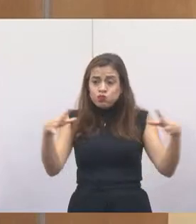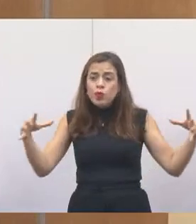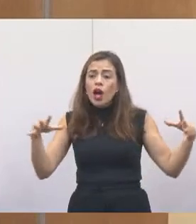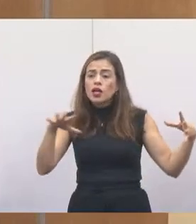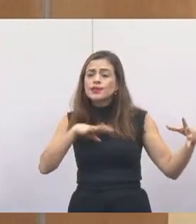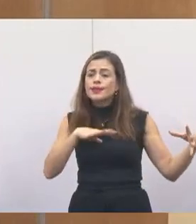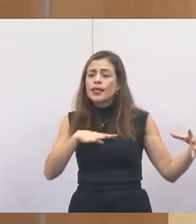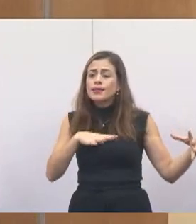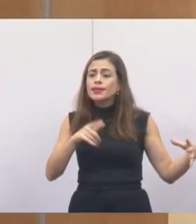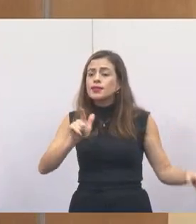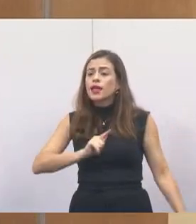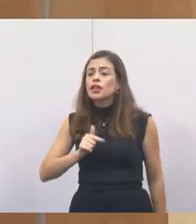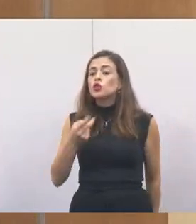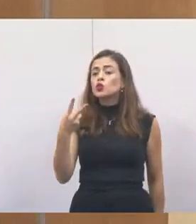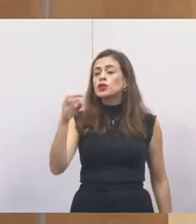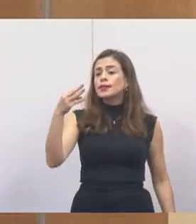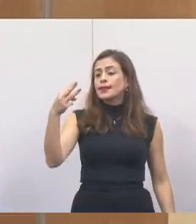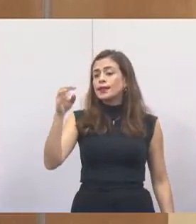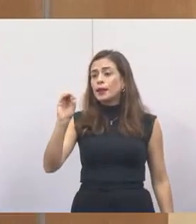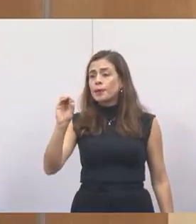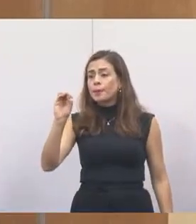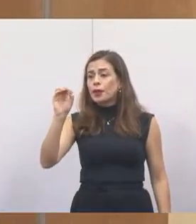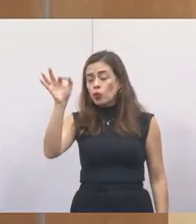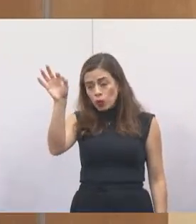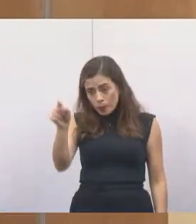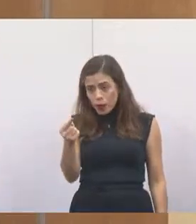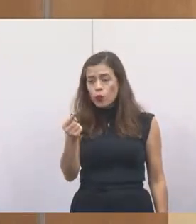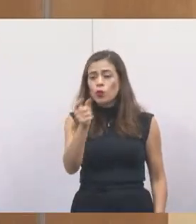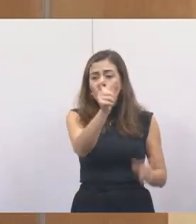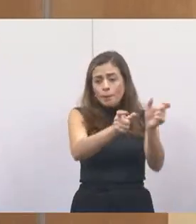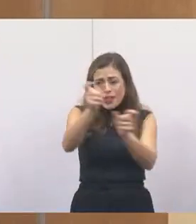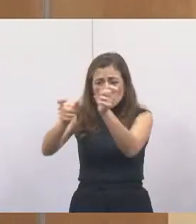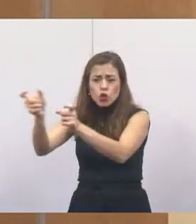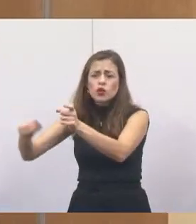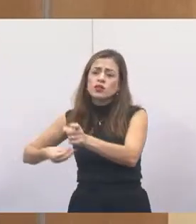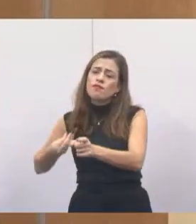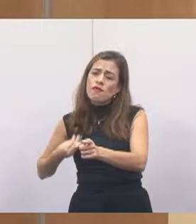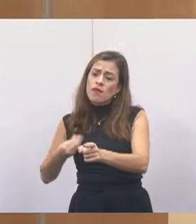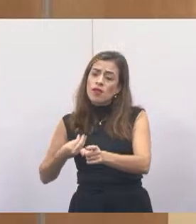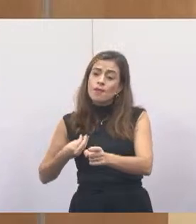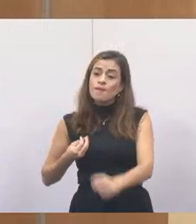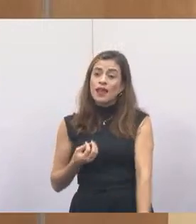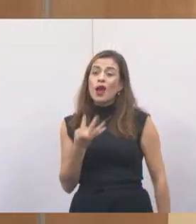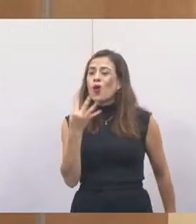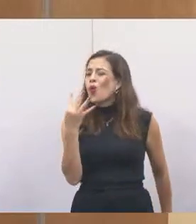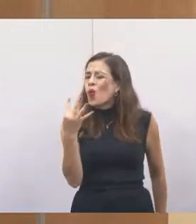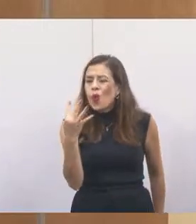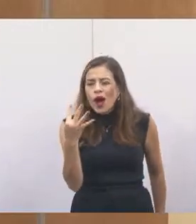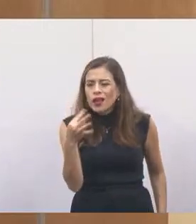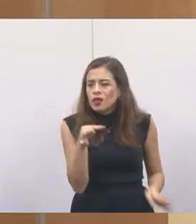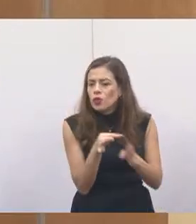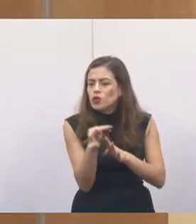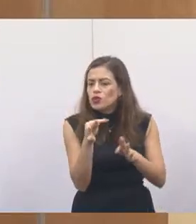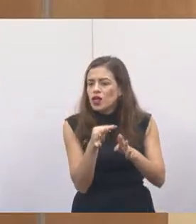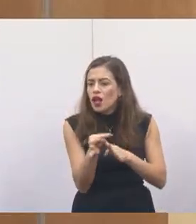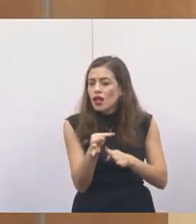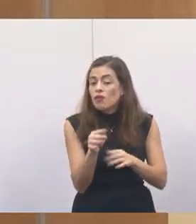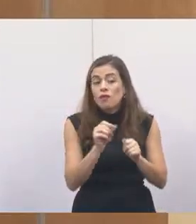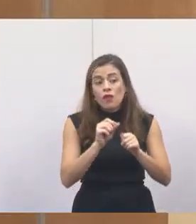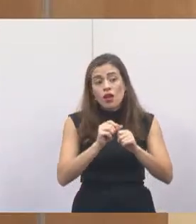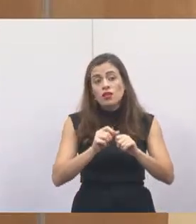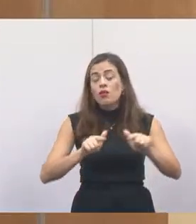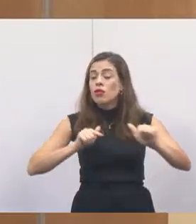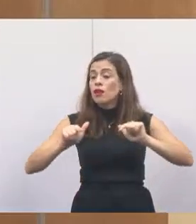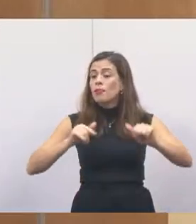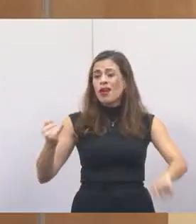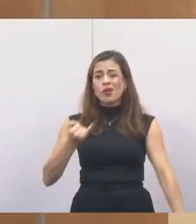tem 230 mil habitantes. 4 conselheiros tutelares fazem um trabalho importante na cidade, mas um